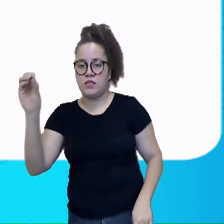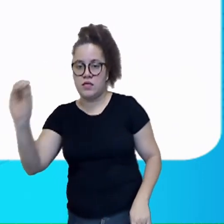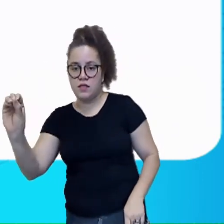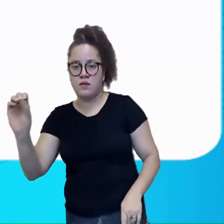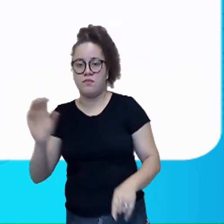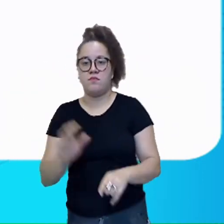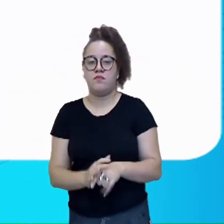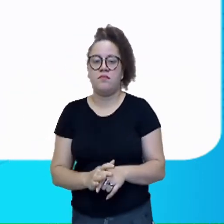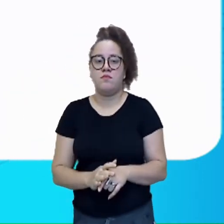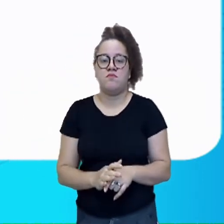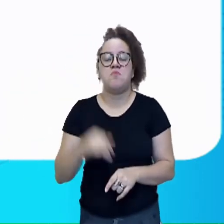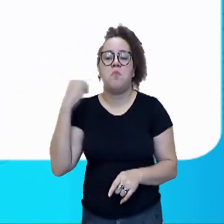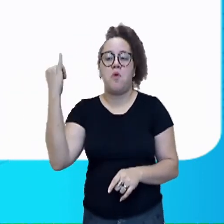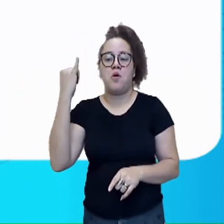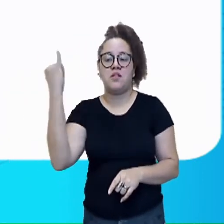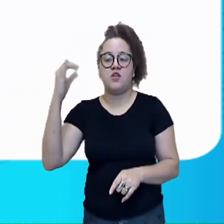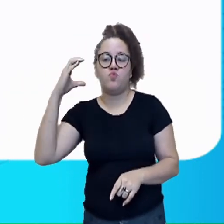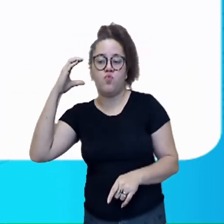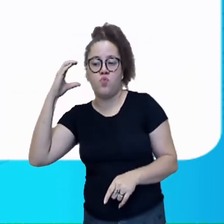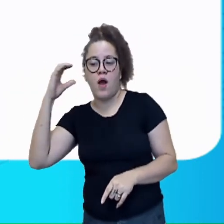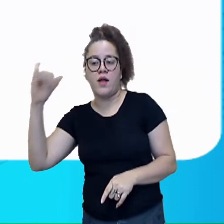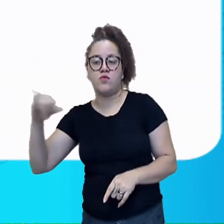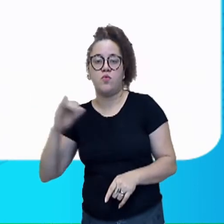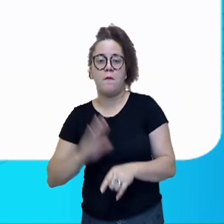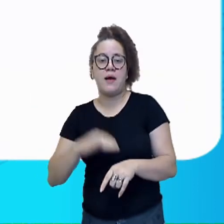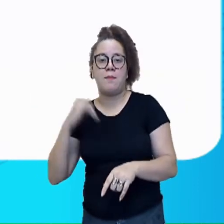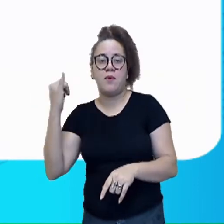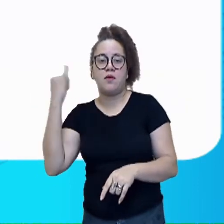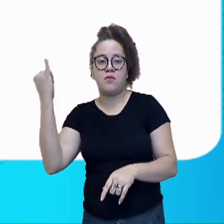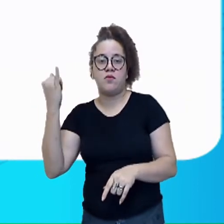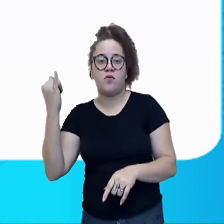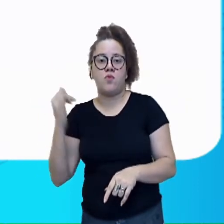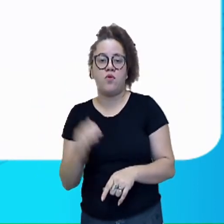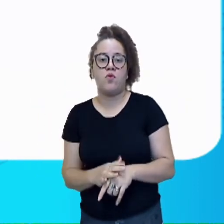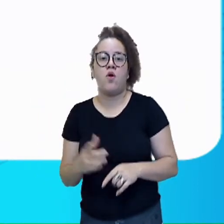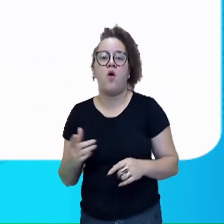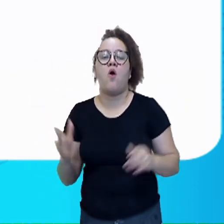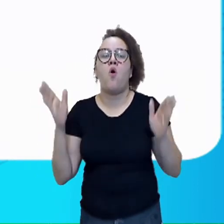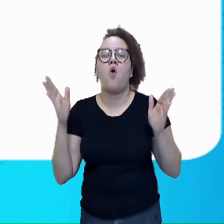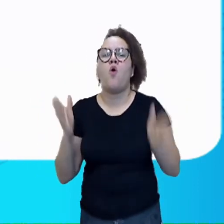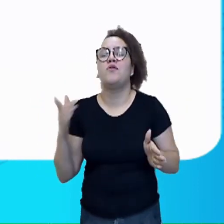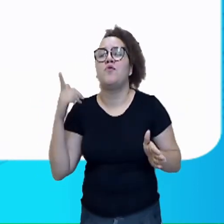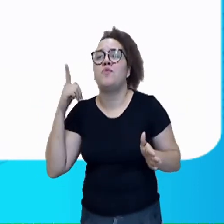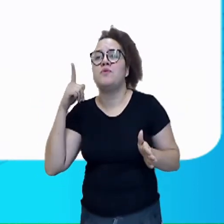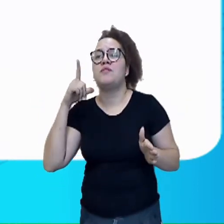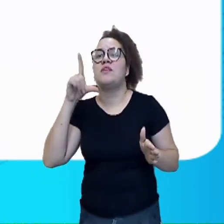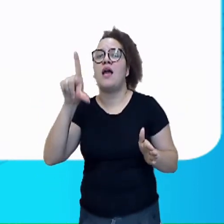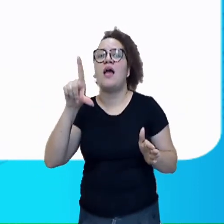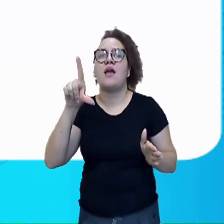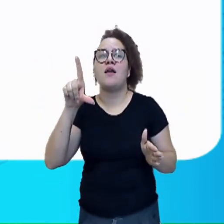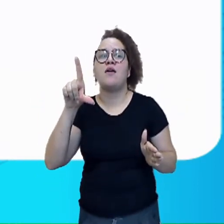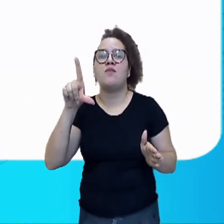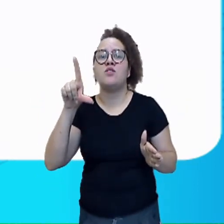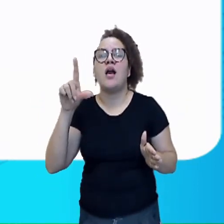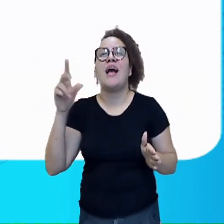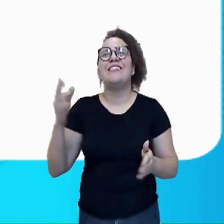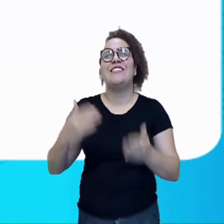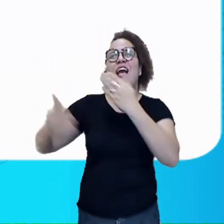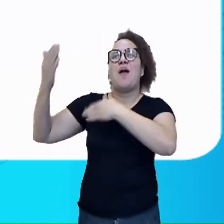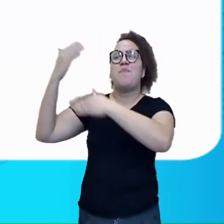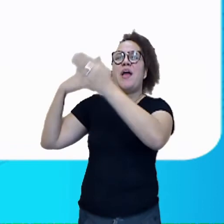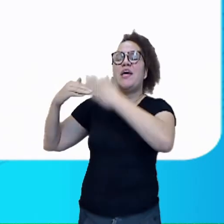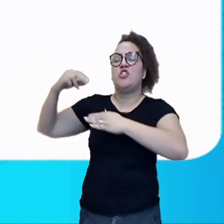1860. E uma questão muito importante do rádio é que hoje a gente não consegue imaginar que no rádio passava novela,